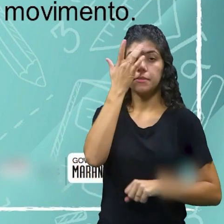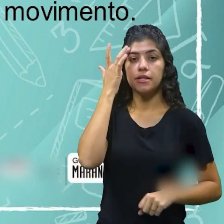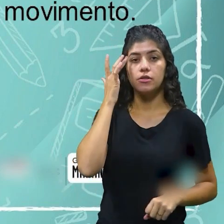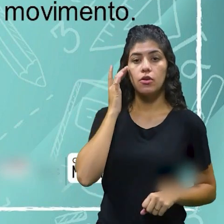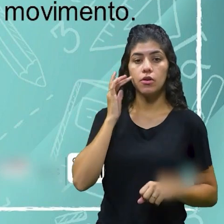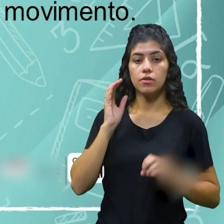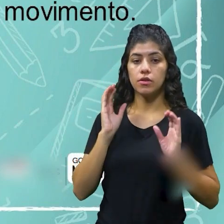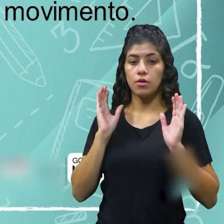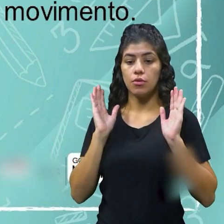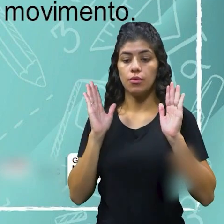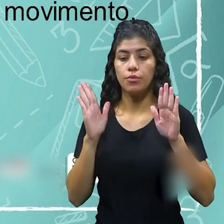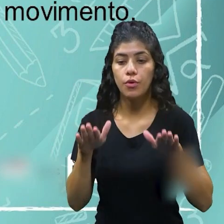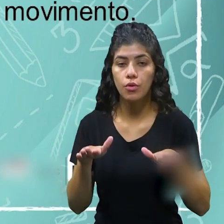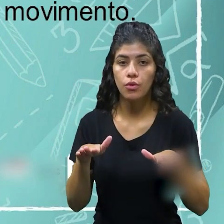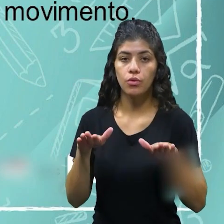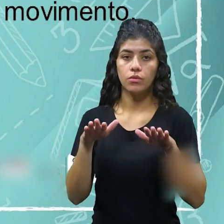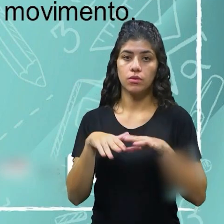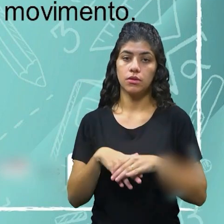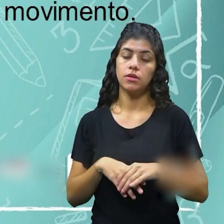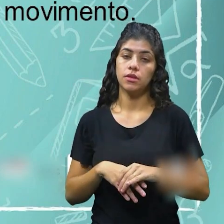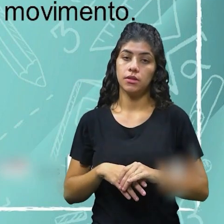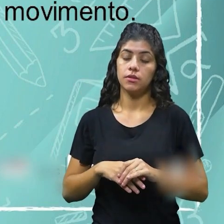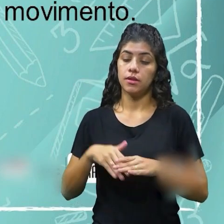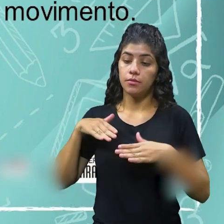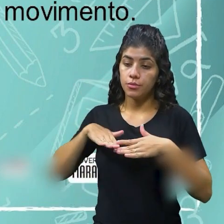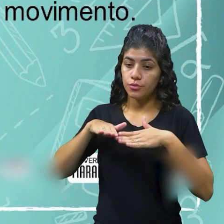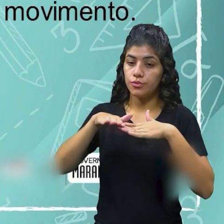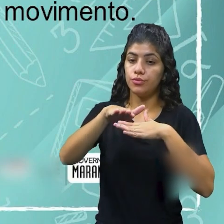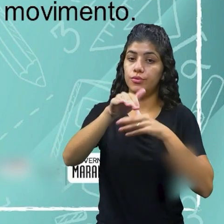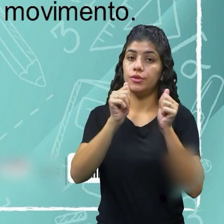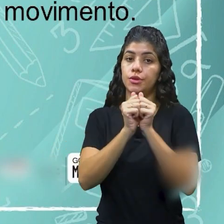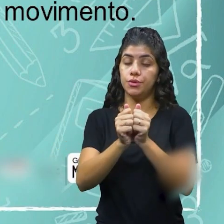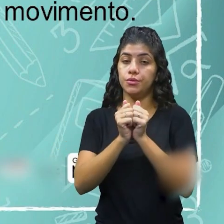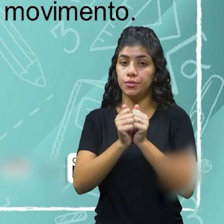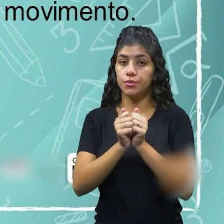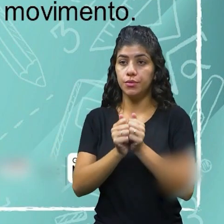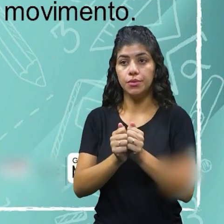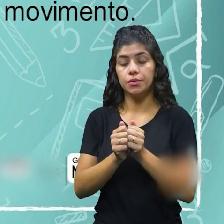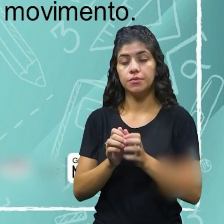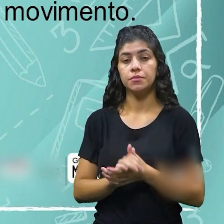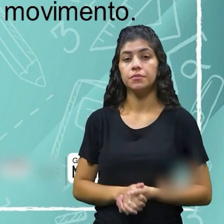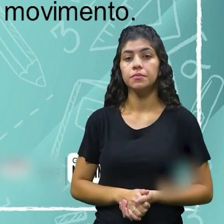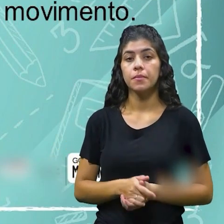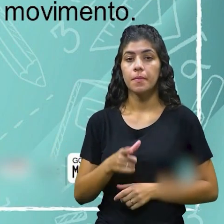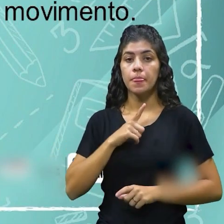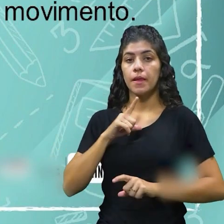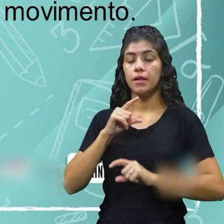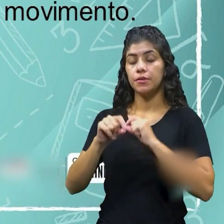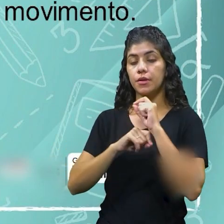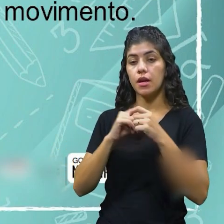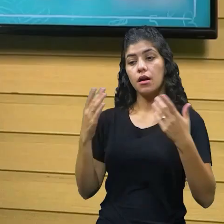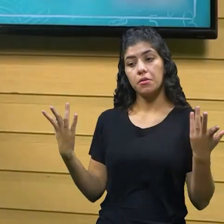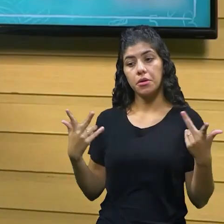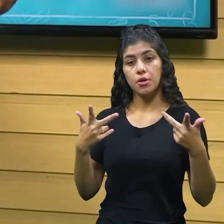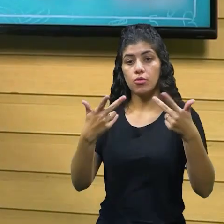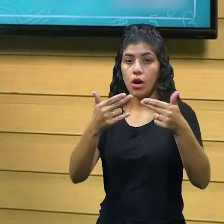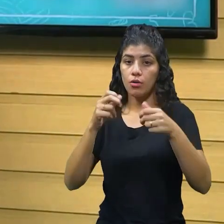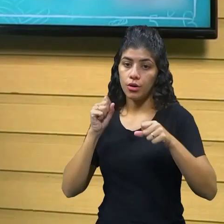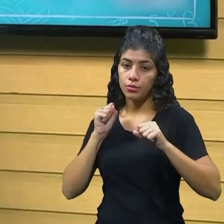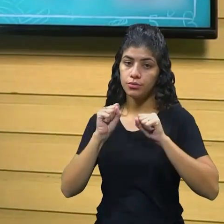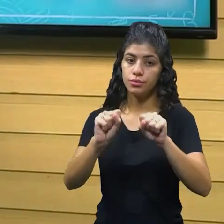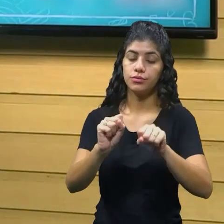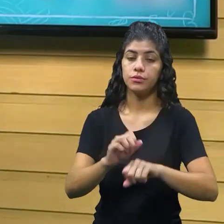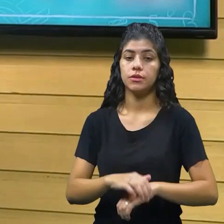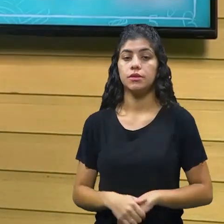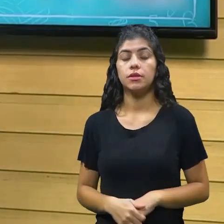que acontece? As pessoas que estavam em movimentação, porque estavam inseridas dentro desse ônibus, elas tendem a manter a mesma